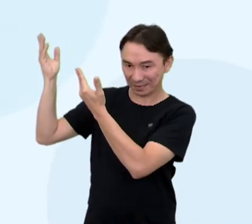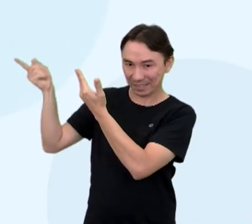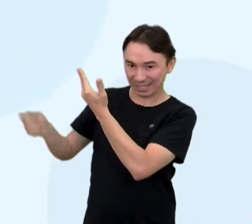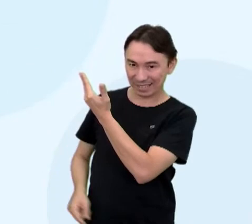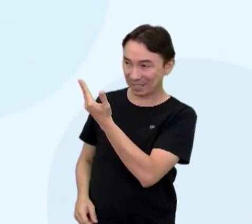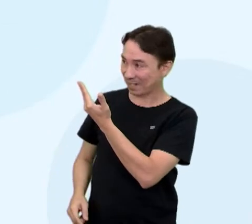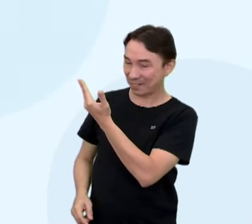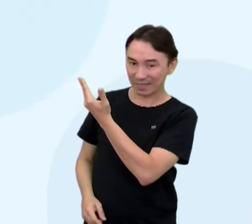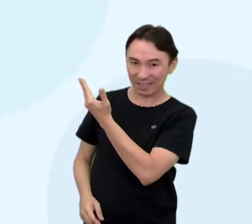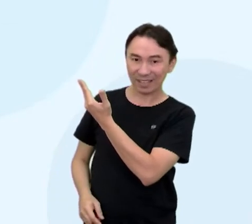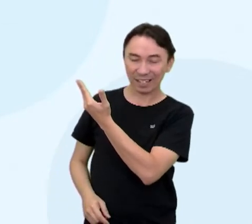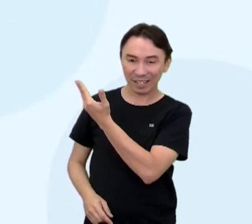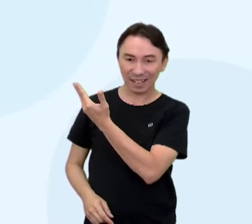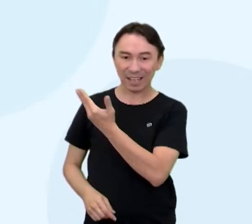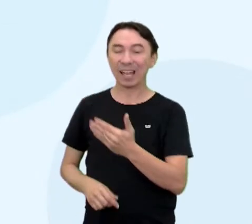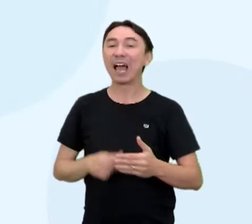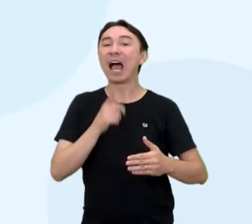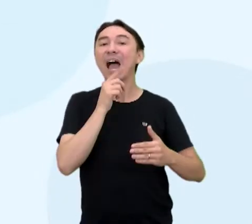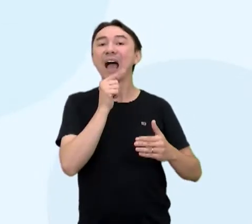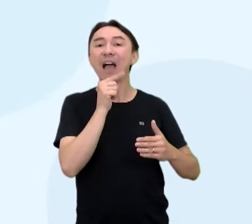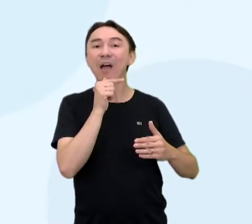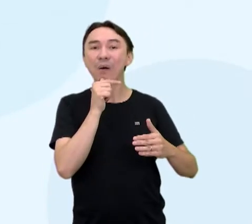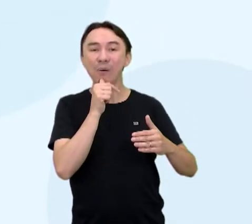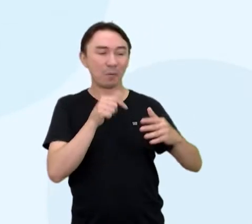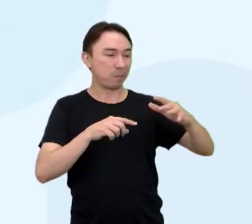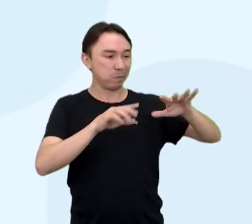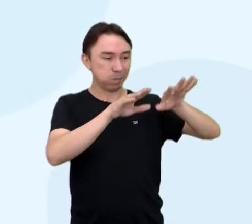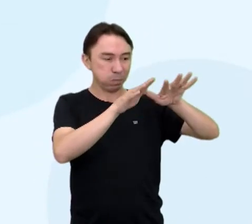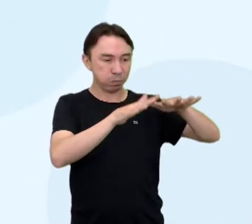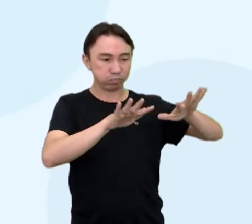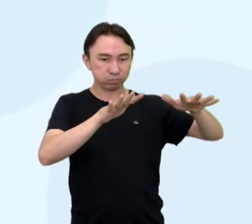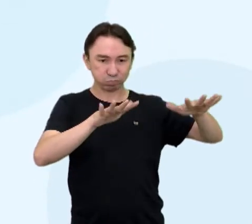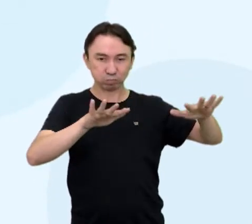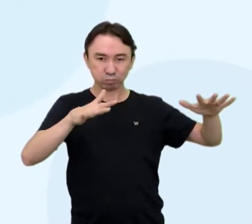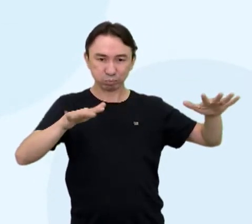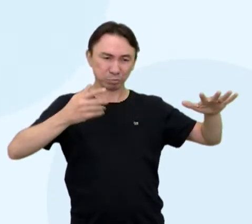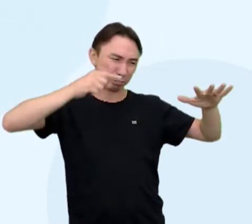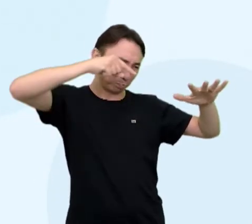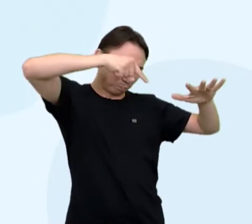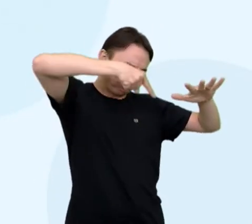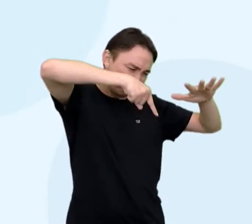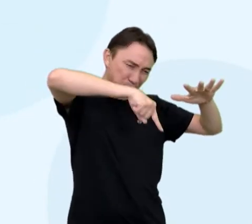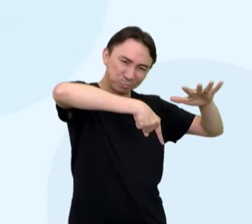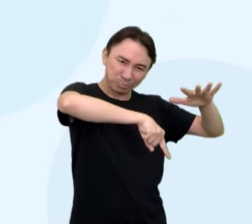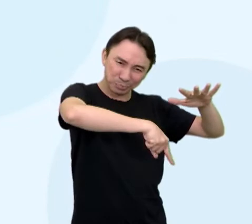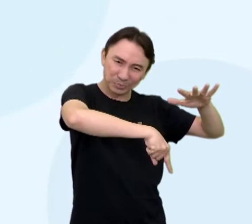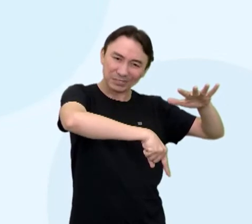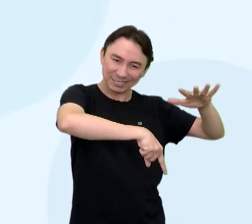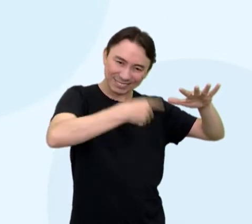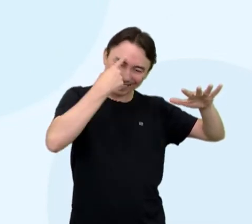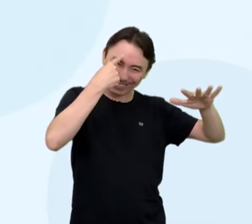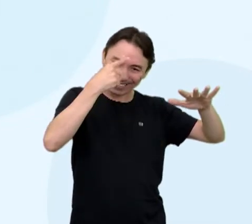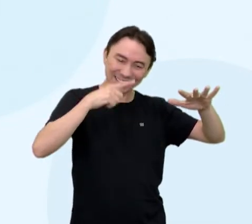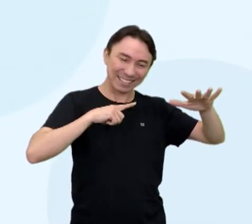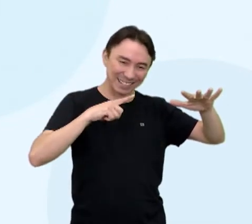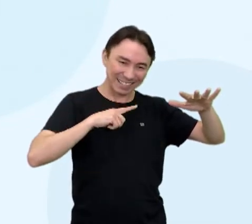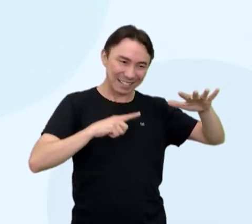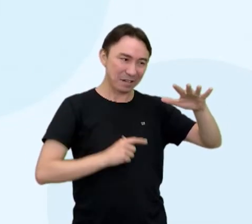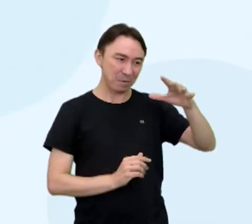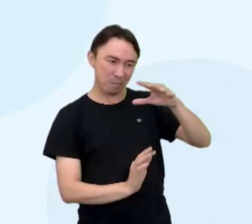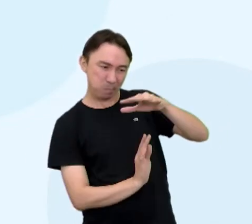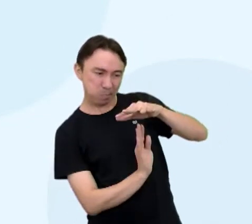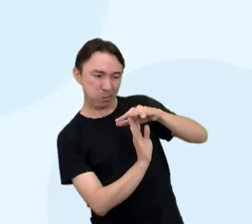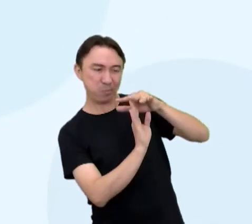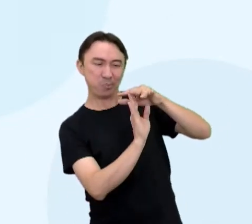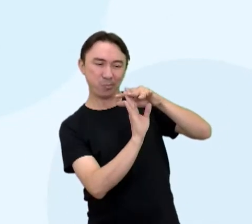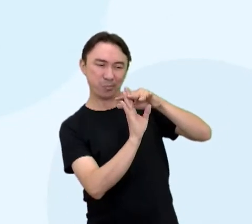Se movimentando. Né? Então é interessante retratar isso. Então, né, quanto mais vermelho, que a temperatura é mais